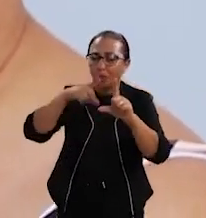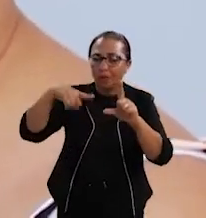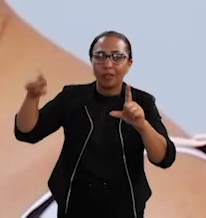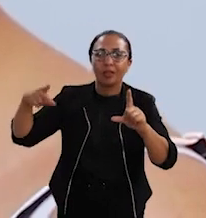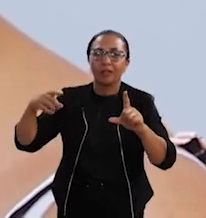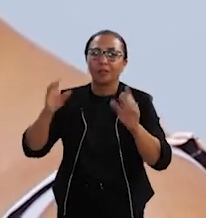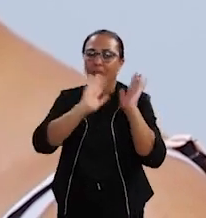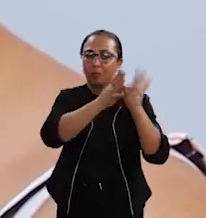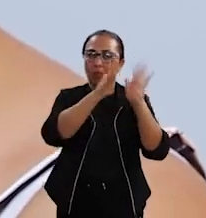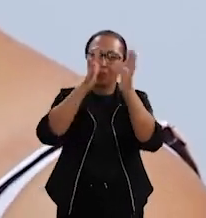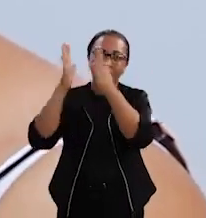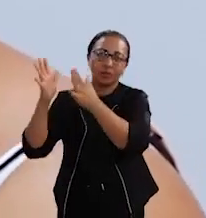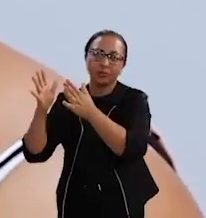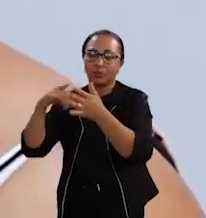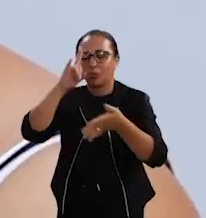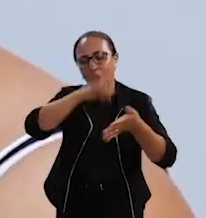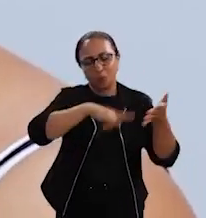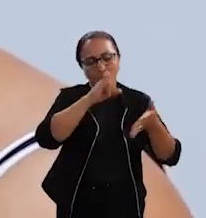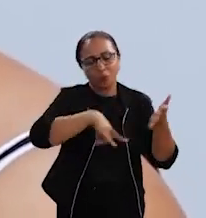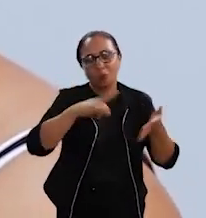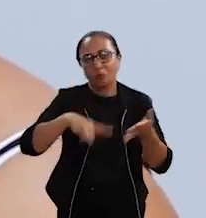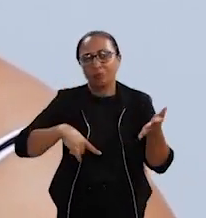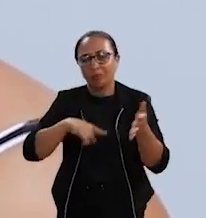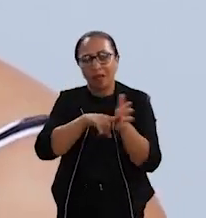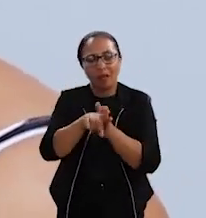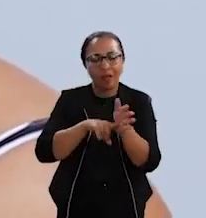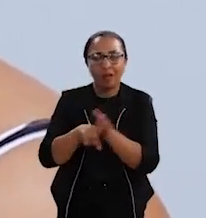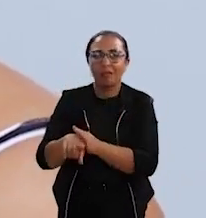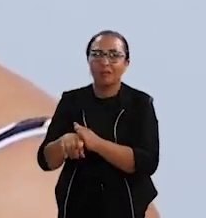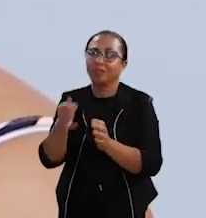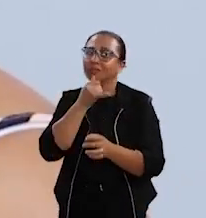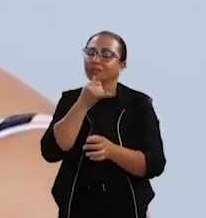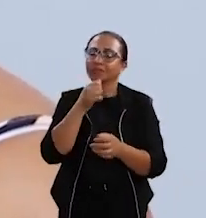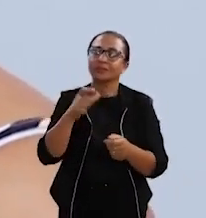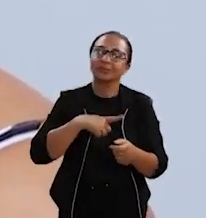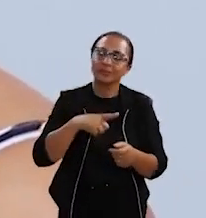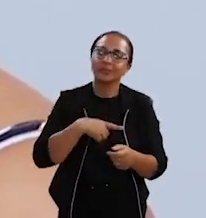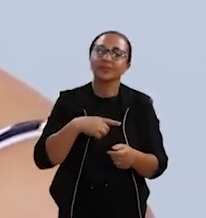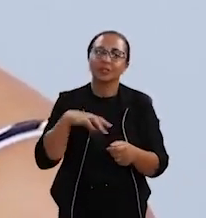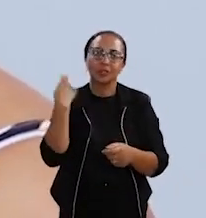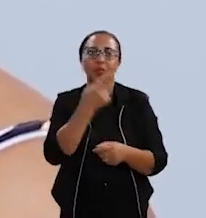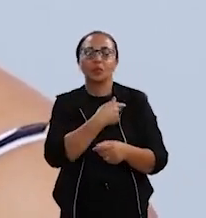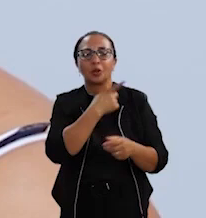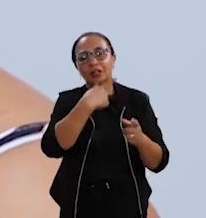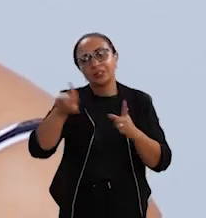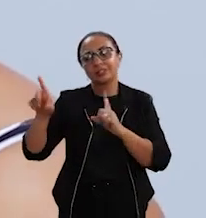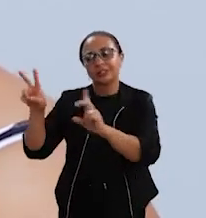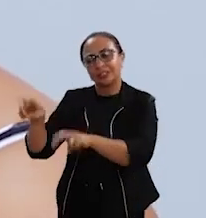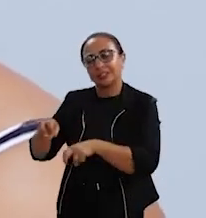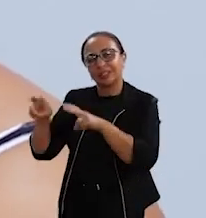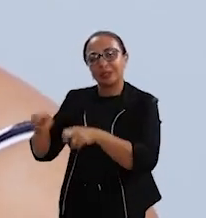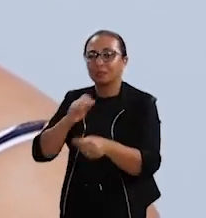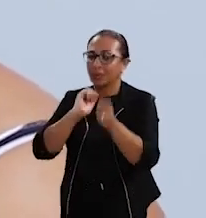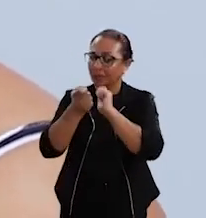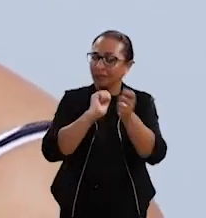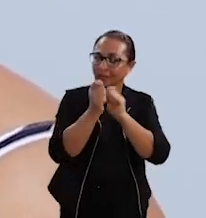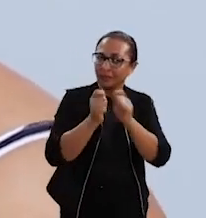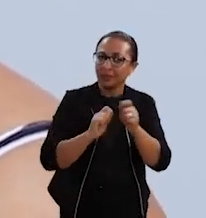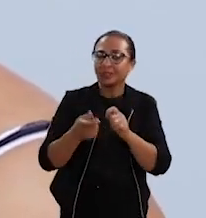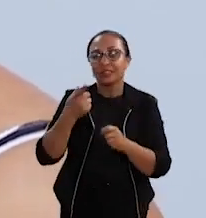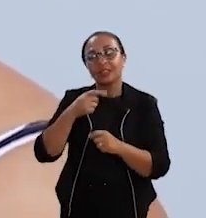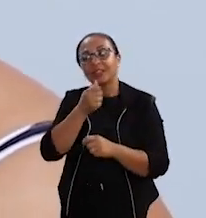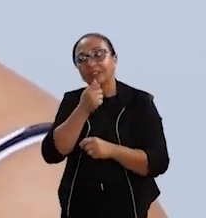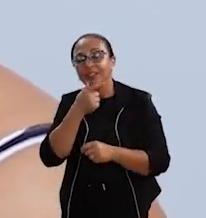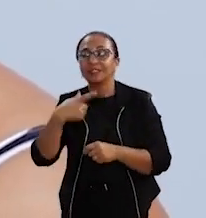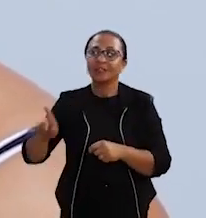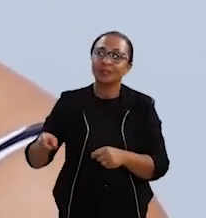dados bibliográficos, levantamento do dado documental, há ainda, né, a nossa ida a campo, então a